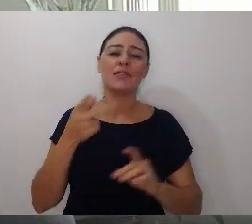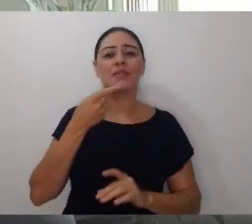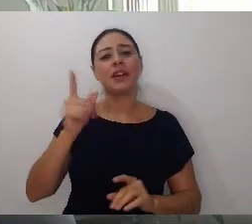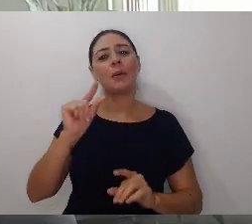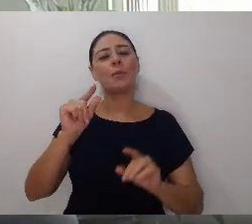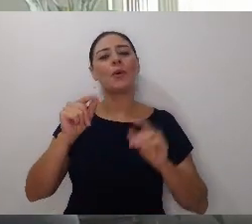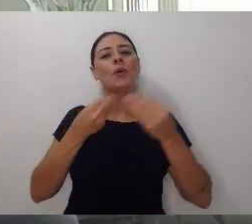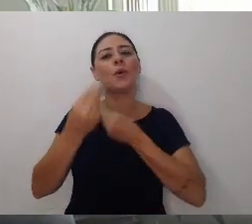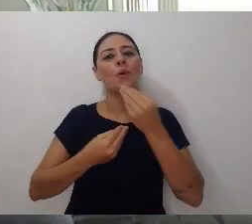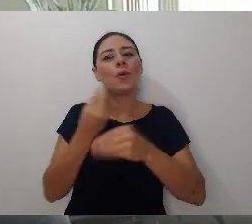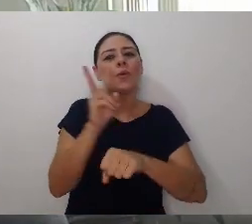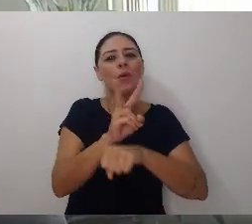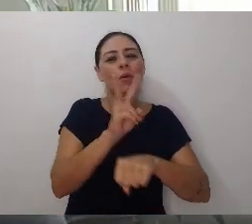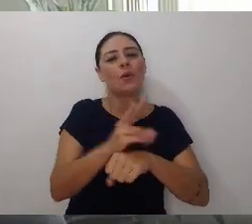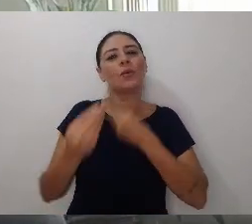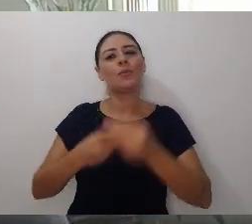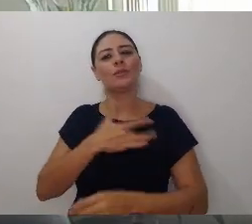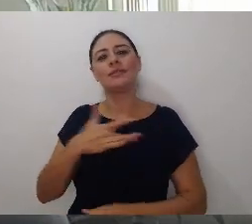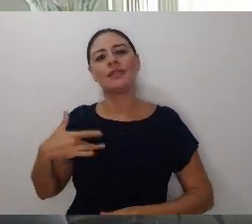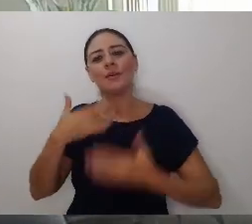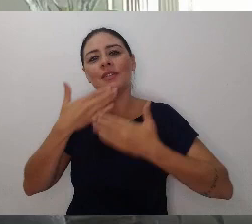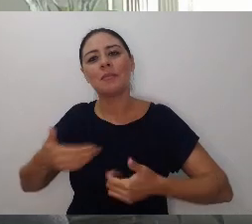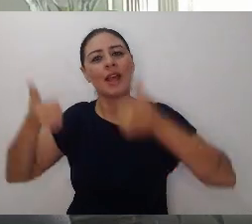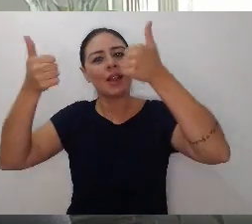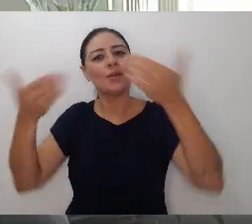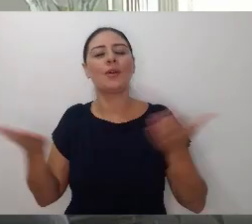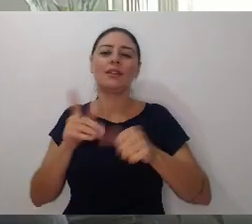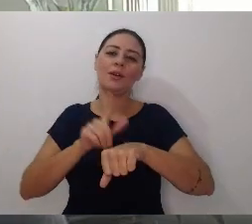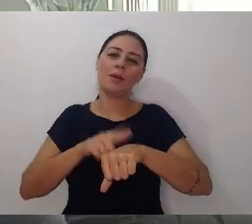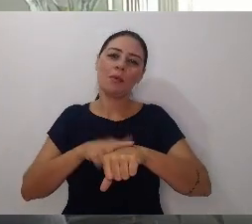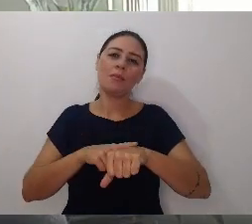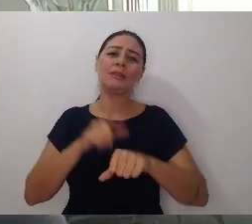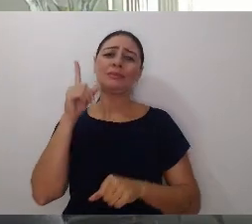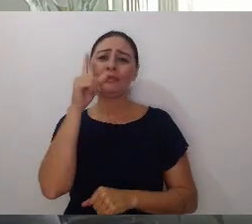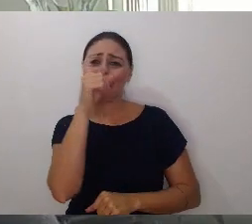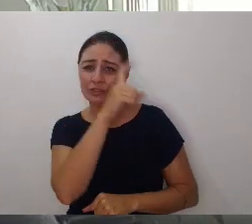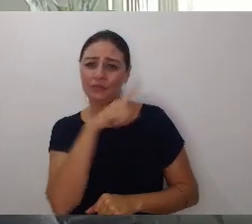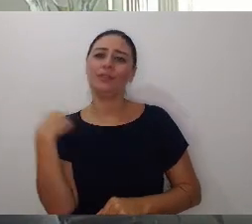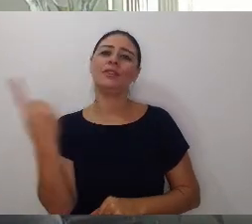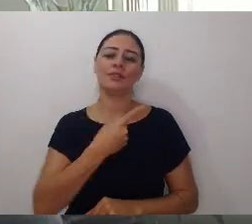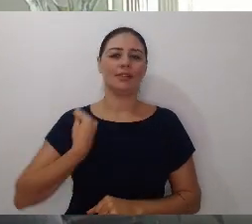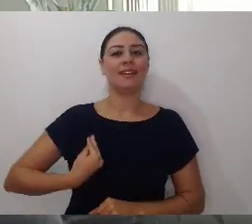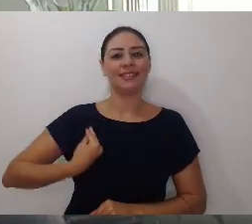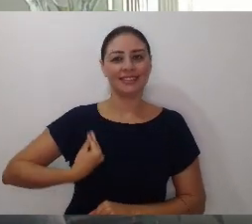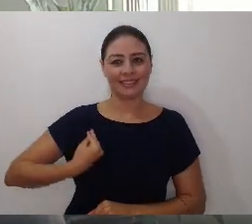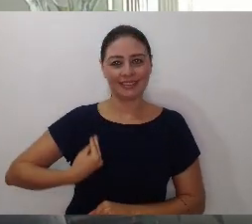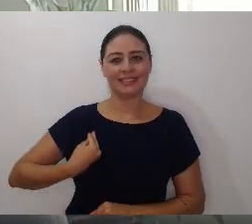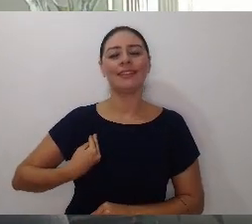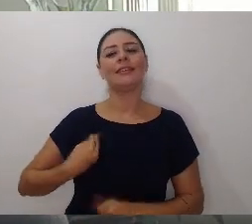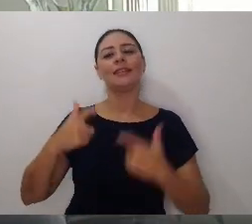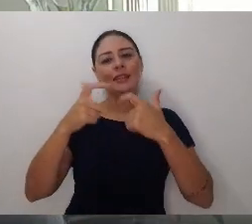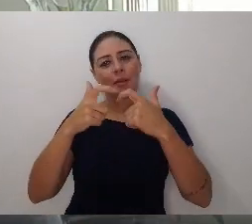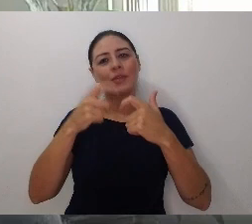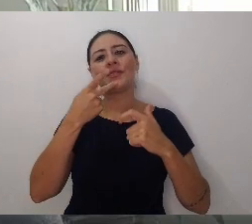disponibilizar o seu tempo para falar um pouquinho sobre essa prevenção, essa promoção da saúde, esse momento tão delicado